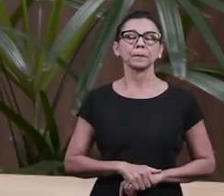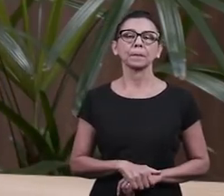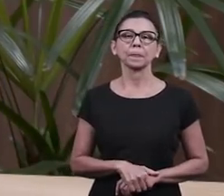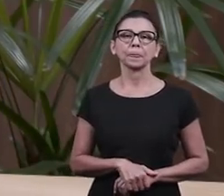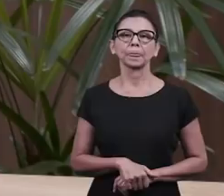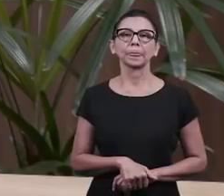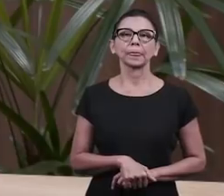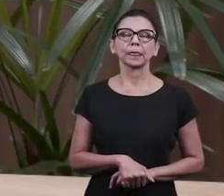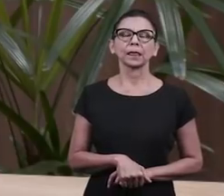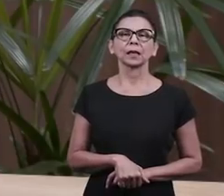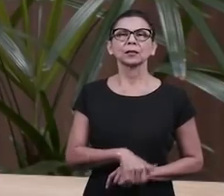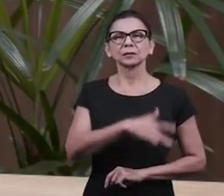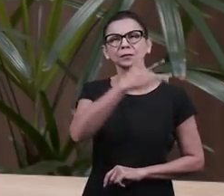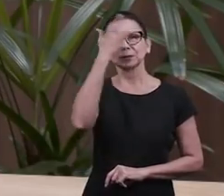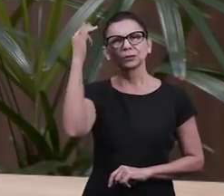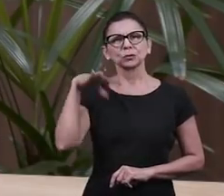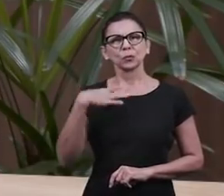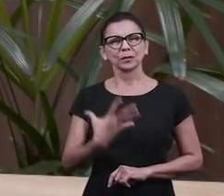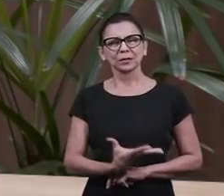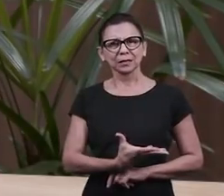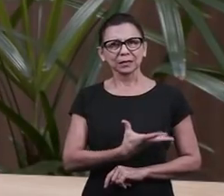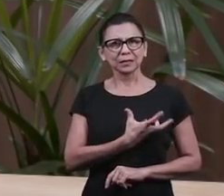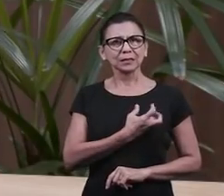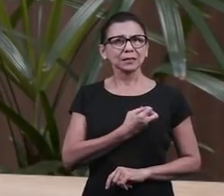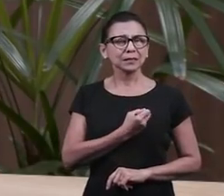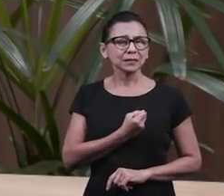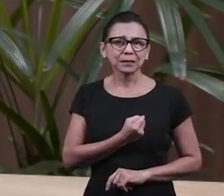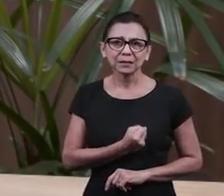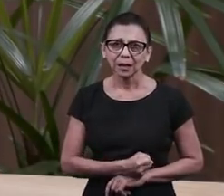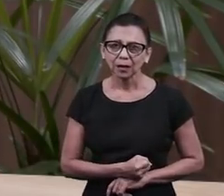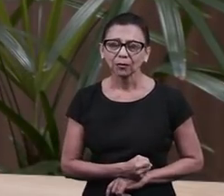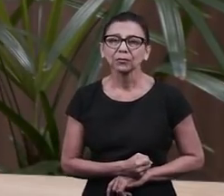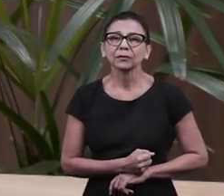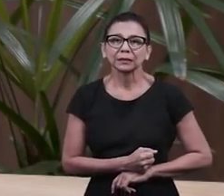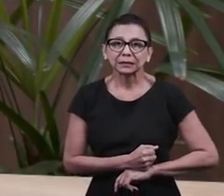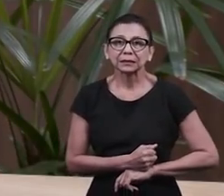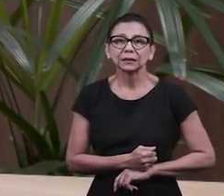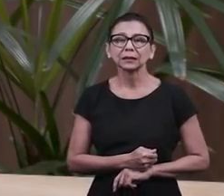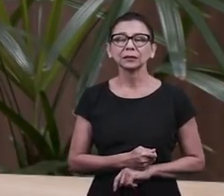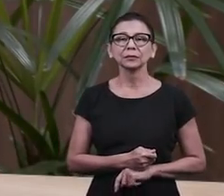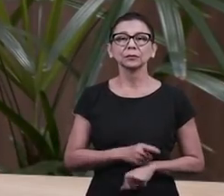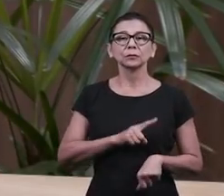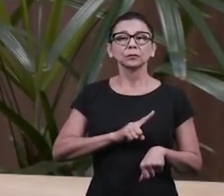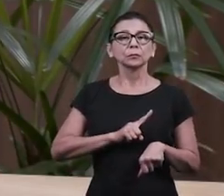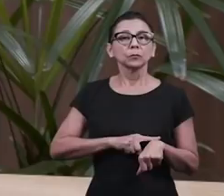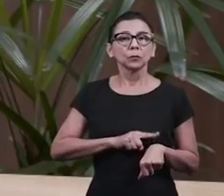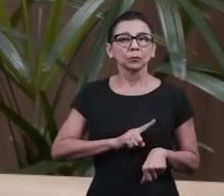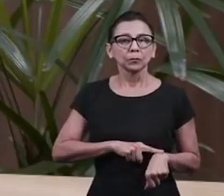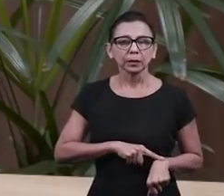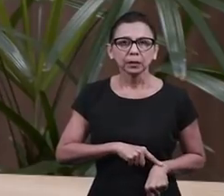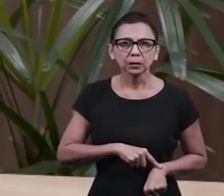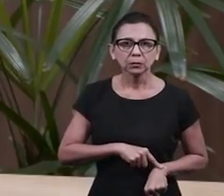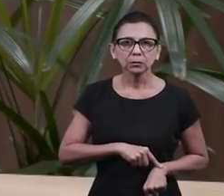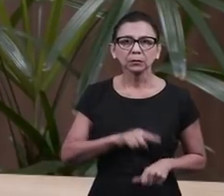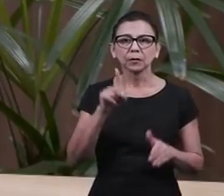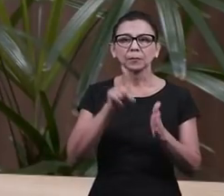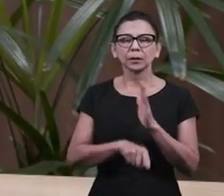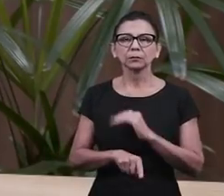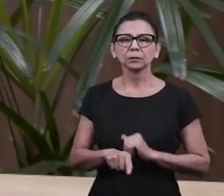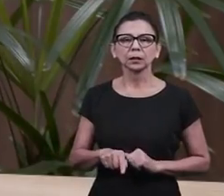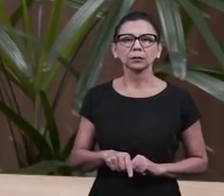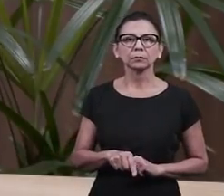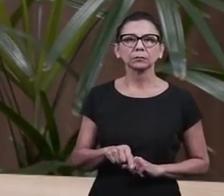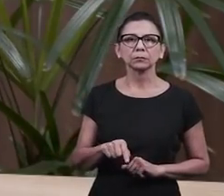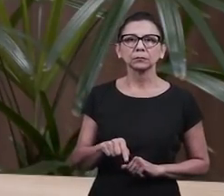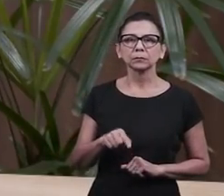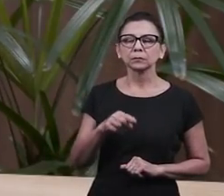essa pergunta, mas no sentido profético e até poético, né? Isso. Haverá um momento, você, tem mais alguém? Não,